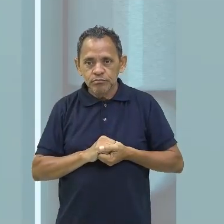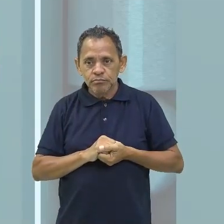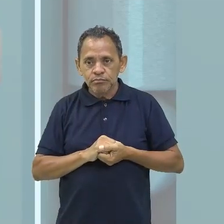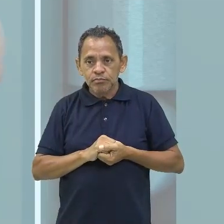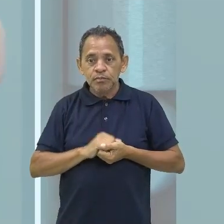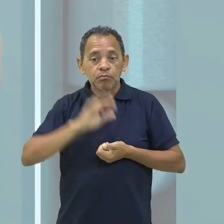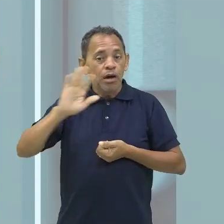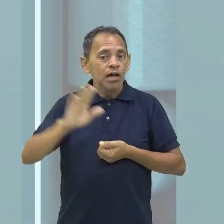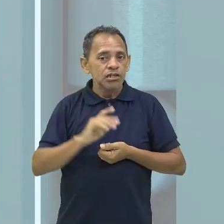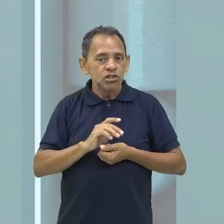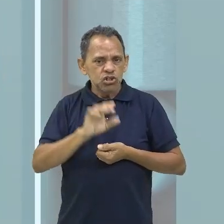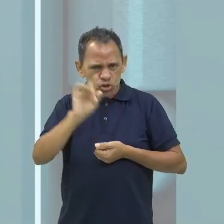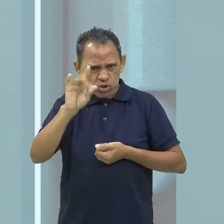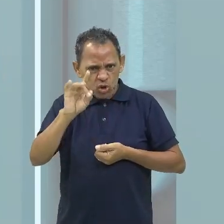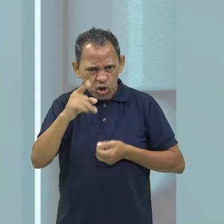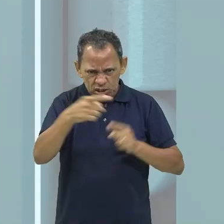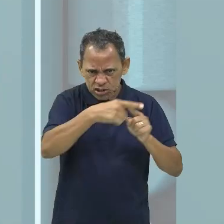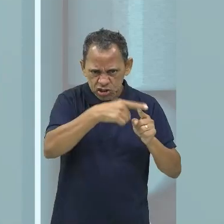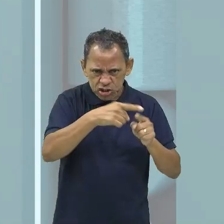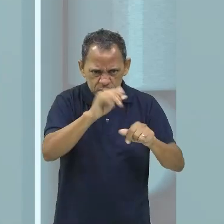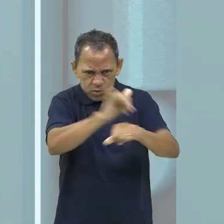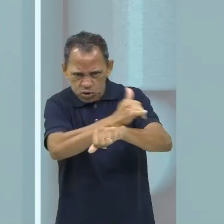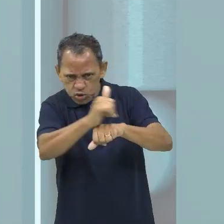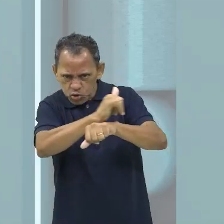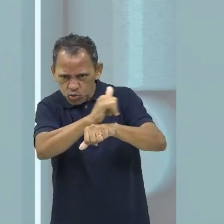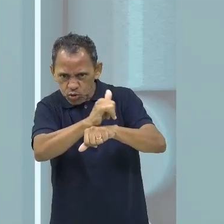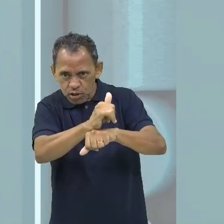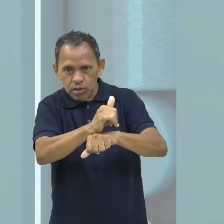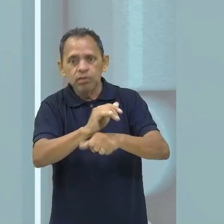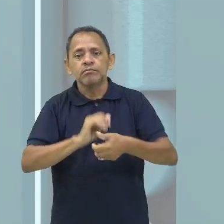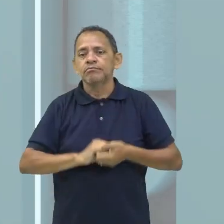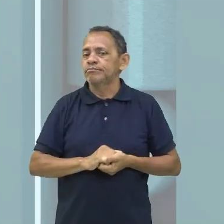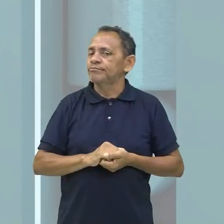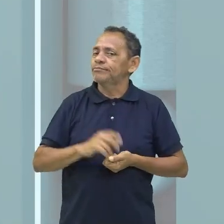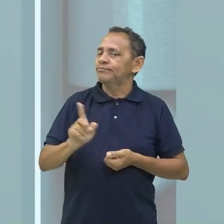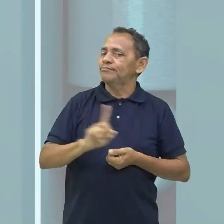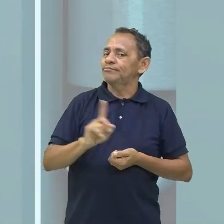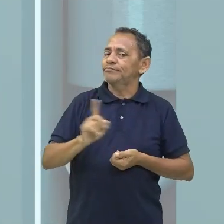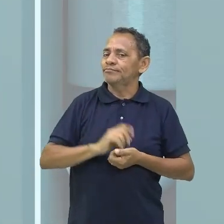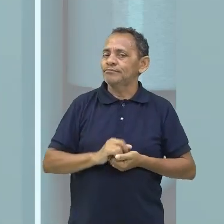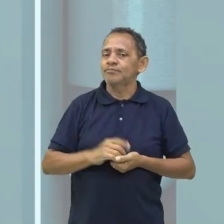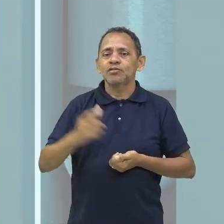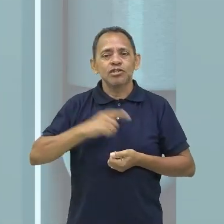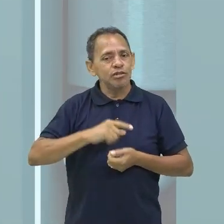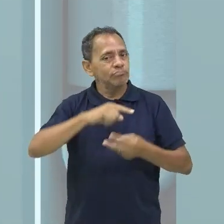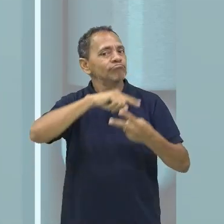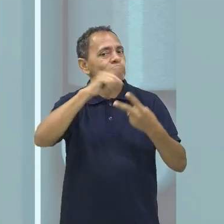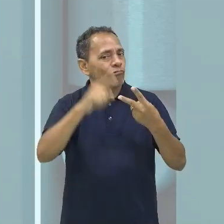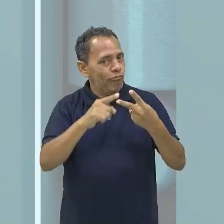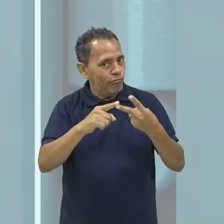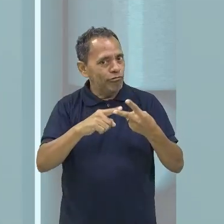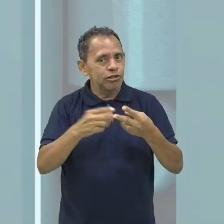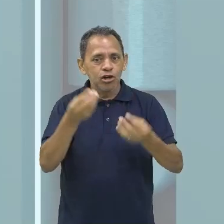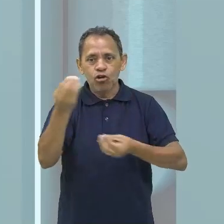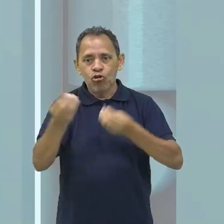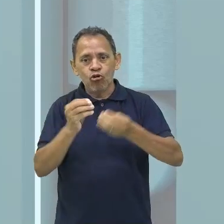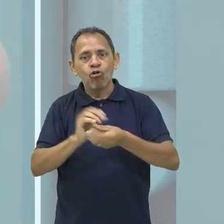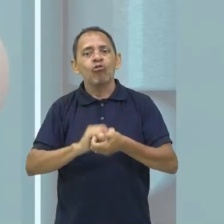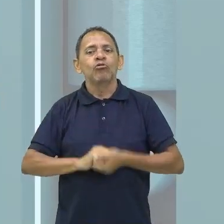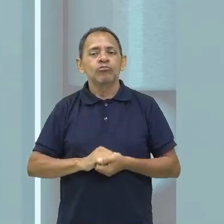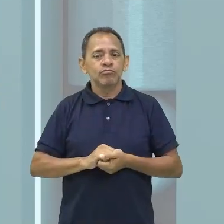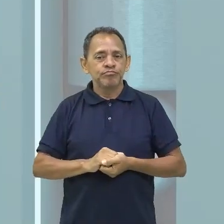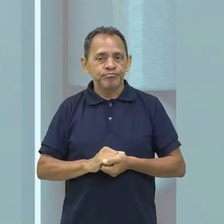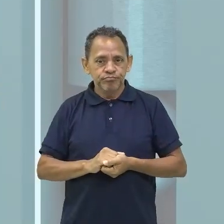forma, então, de fazer essa manipulação da estrutura da sentença, das frases da nossa